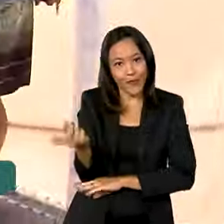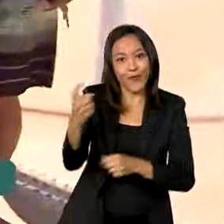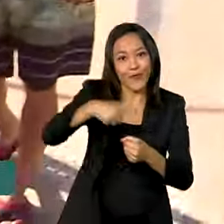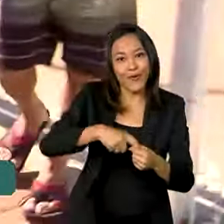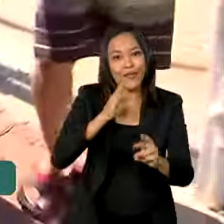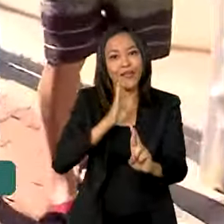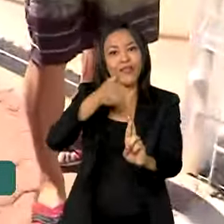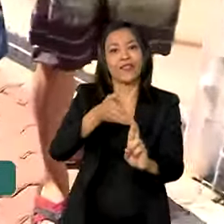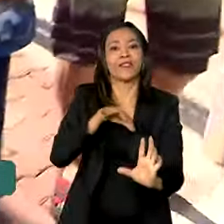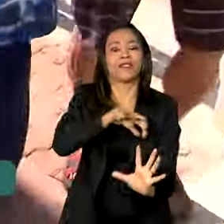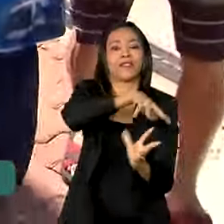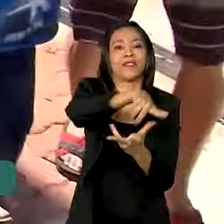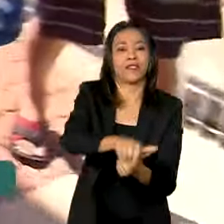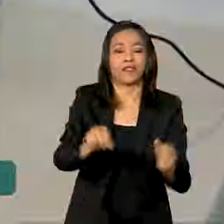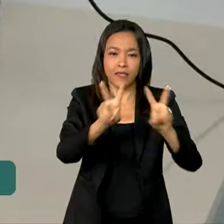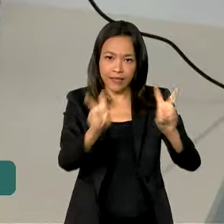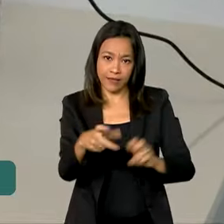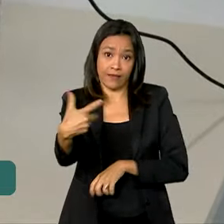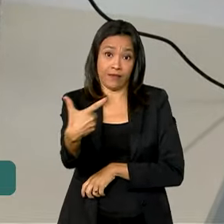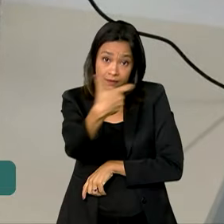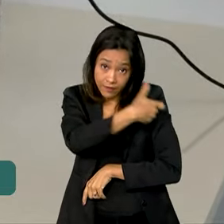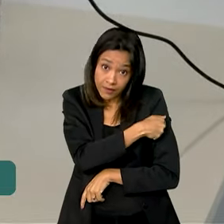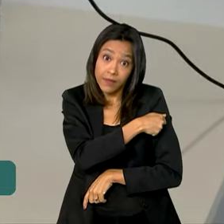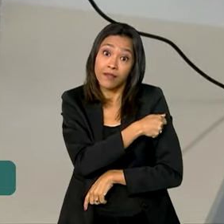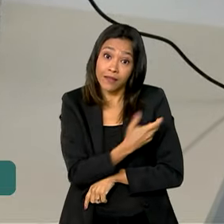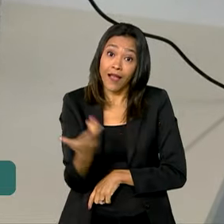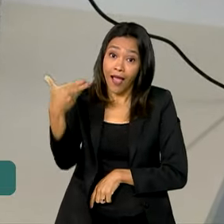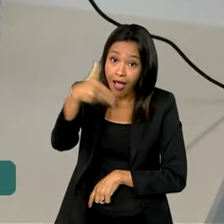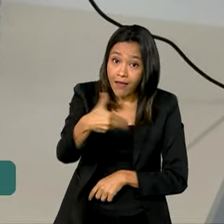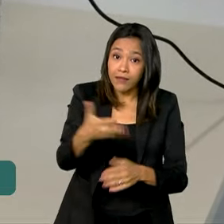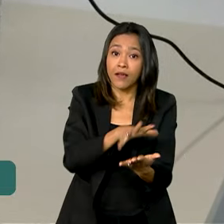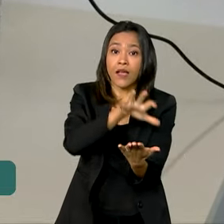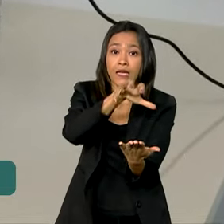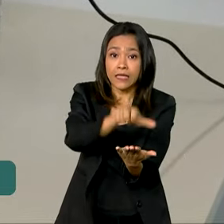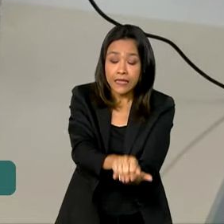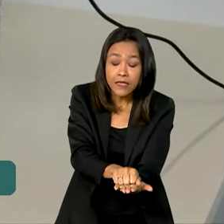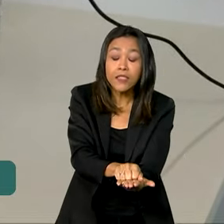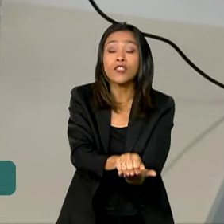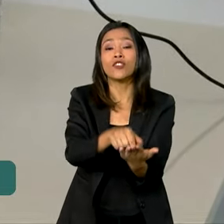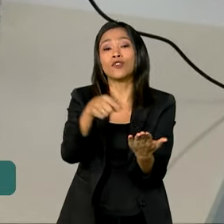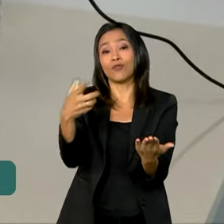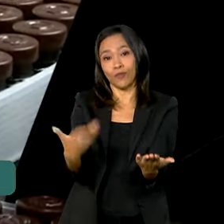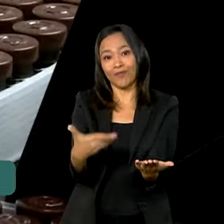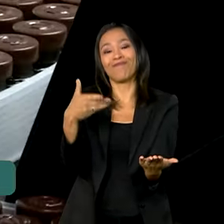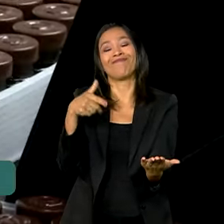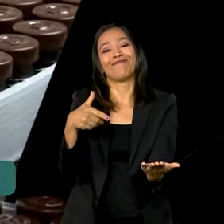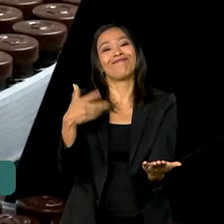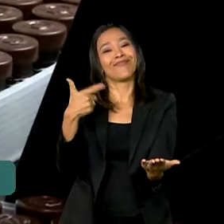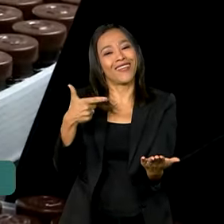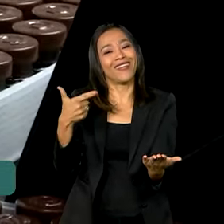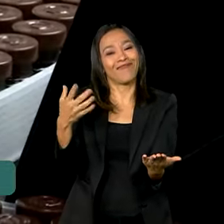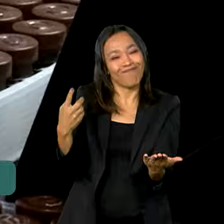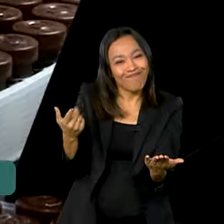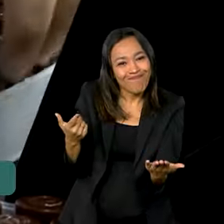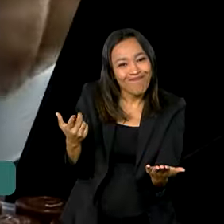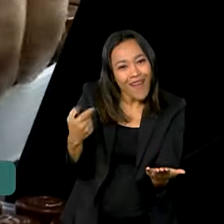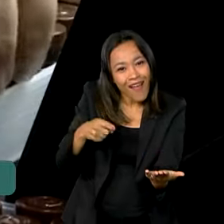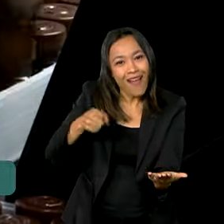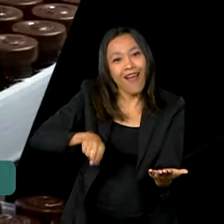referência para o mundo em vacinação. Esse é o dado indiscutível e isso